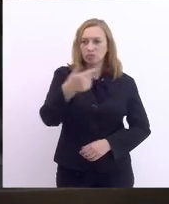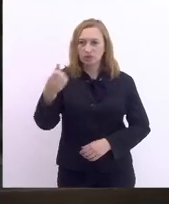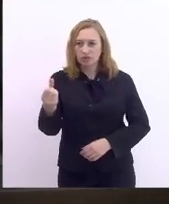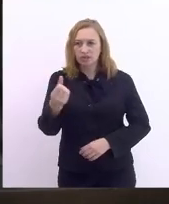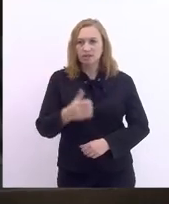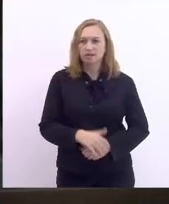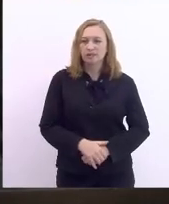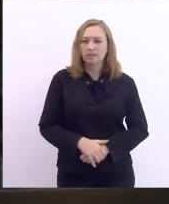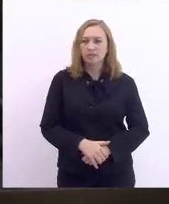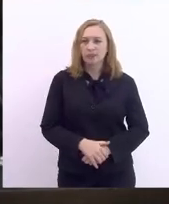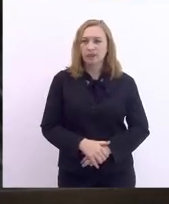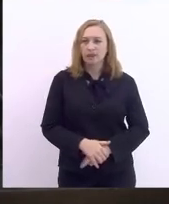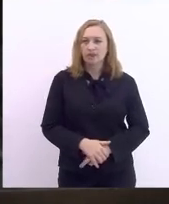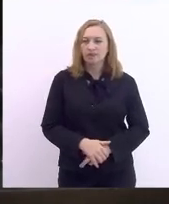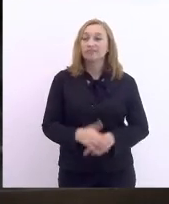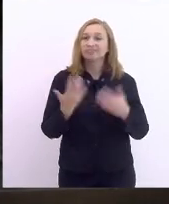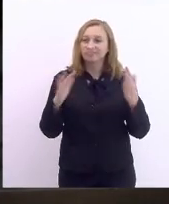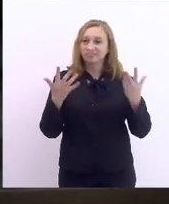eis